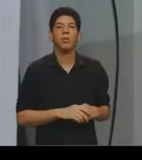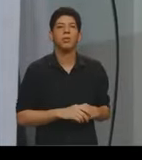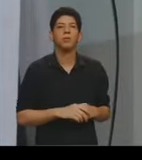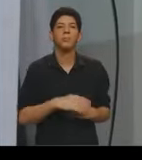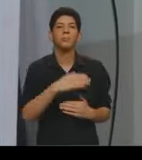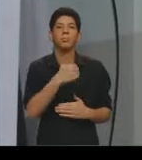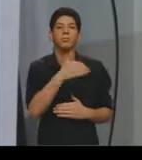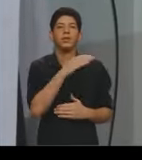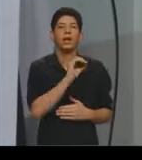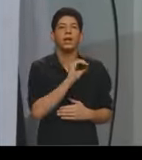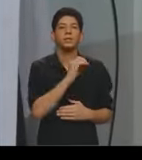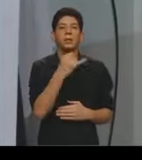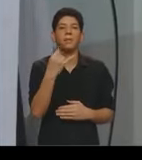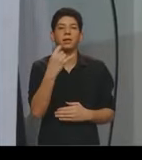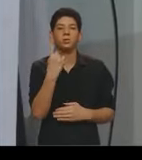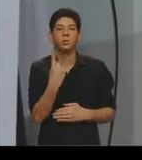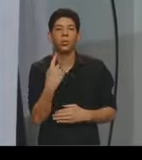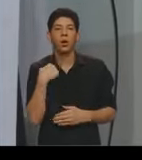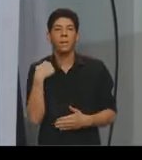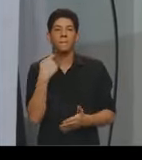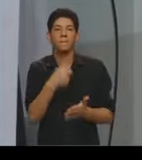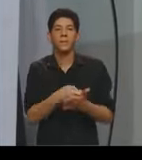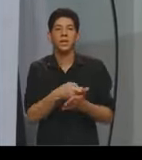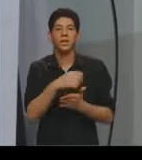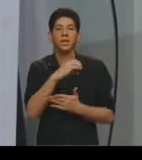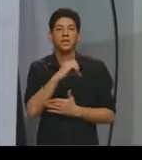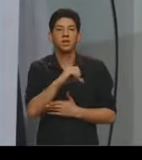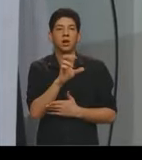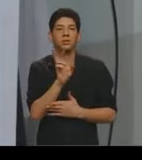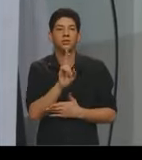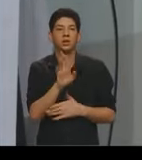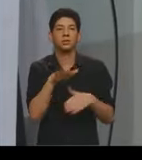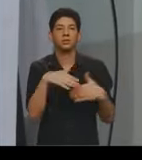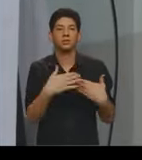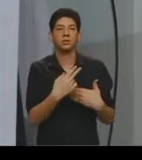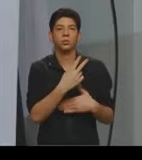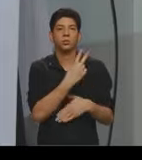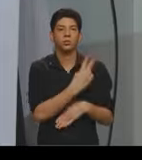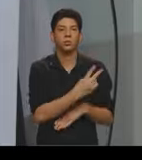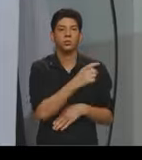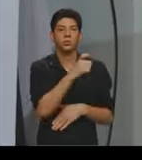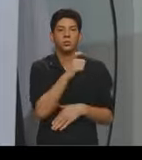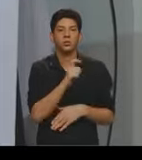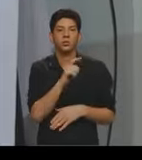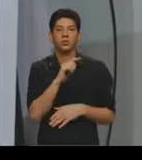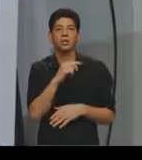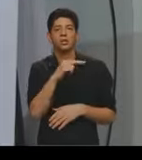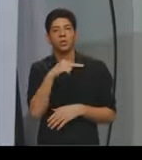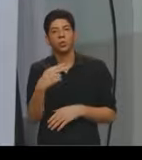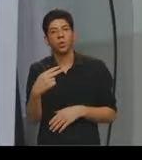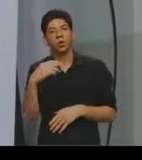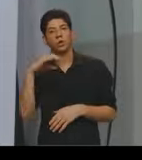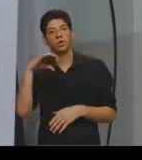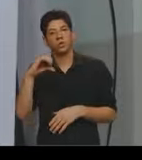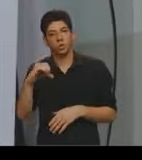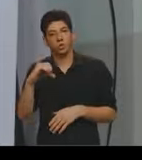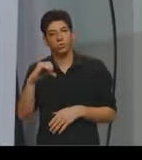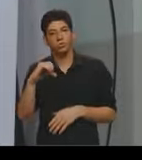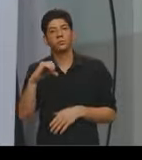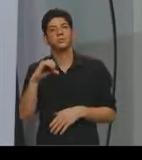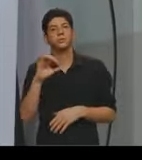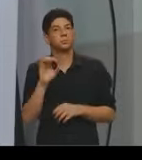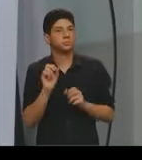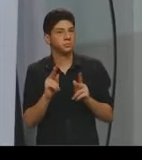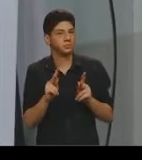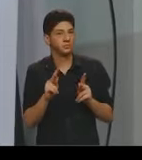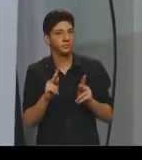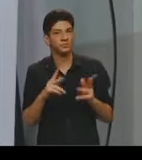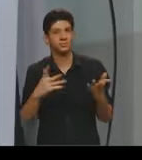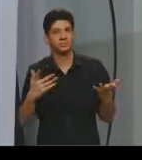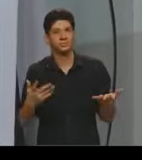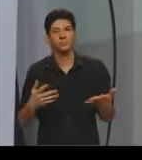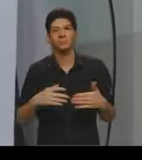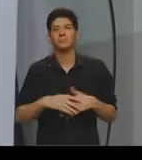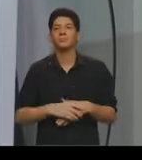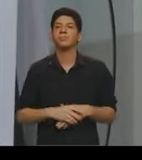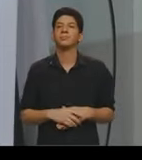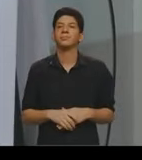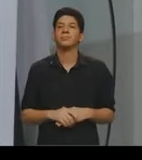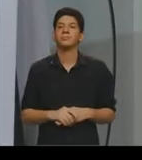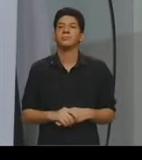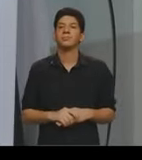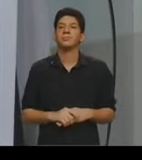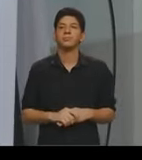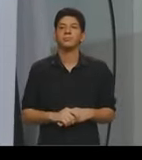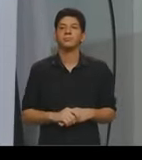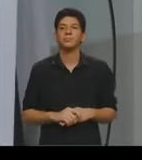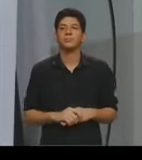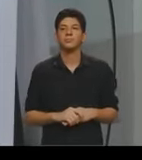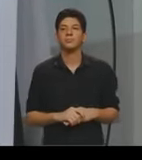1, eu paguei R$9. Então, 2x é igual a 9, ok? O x,